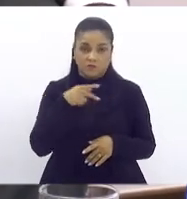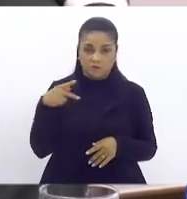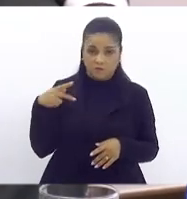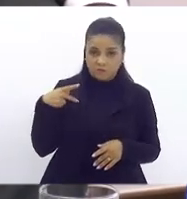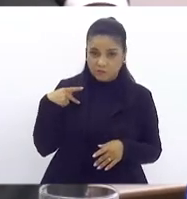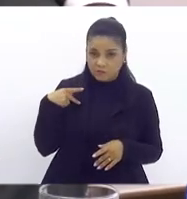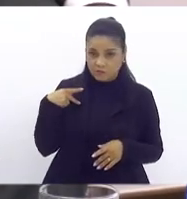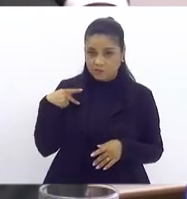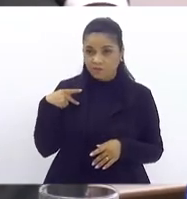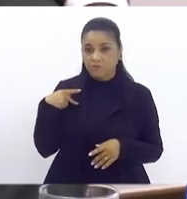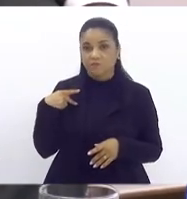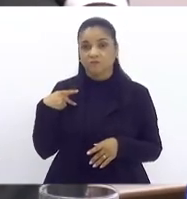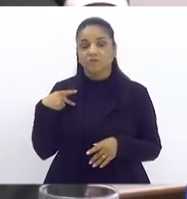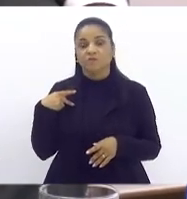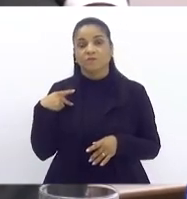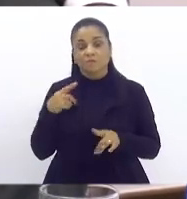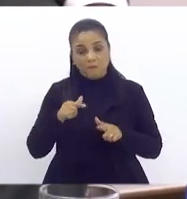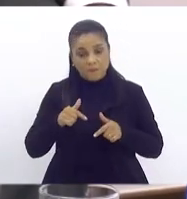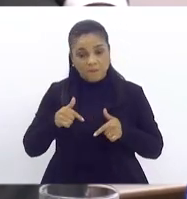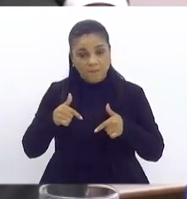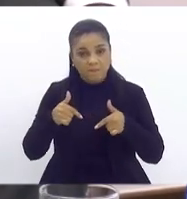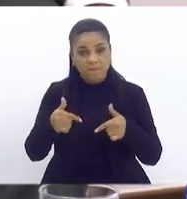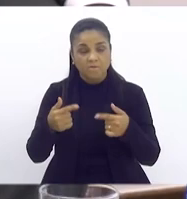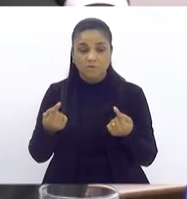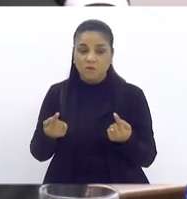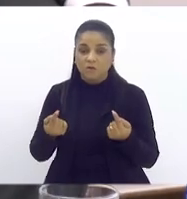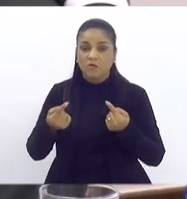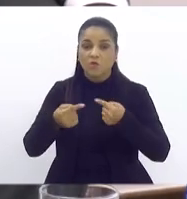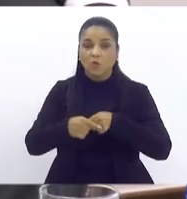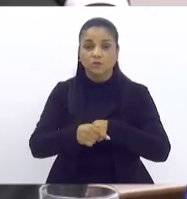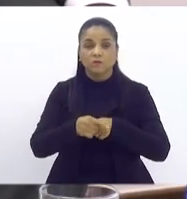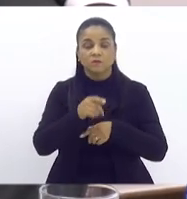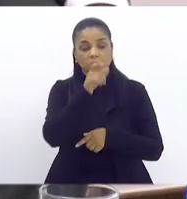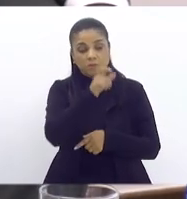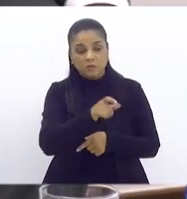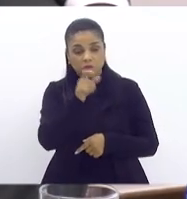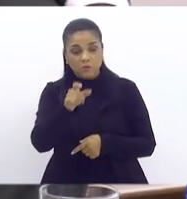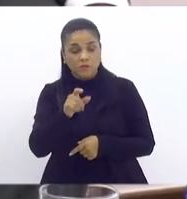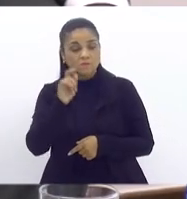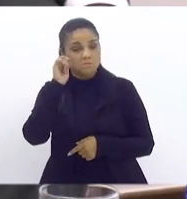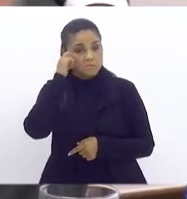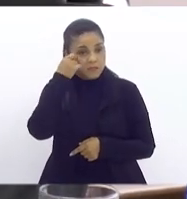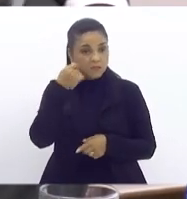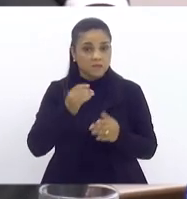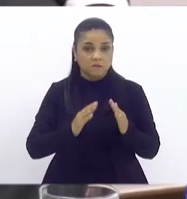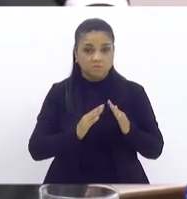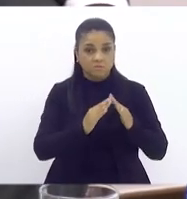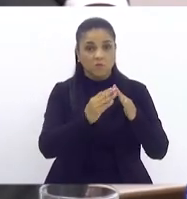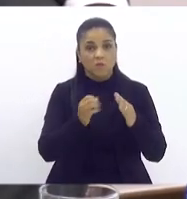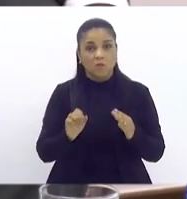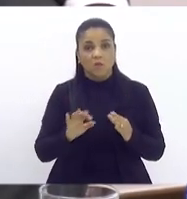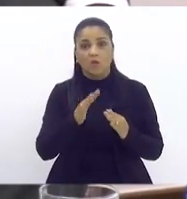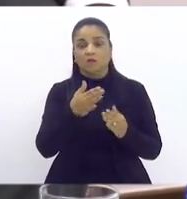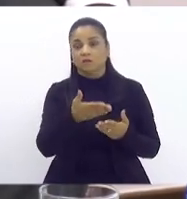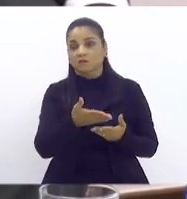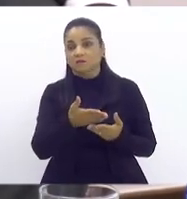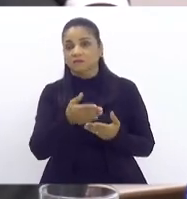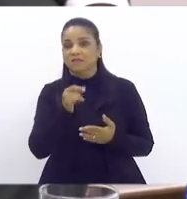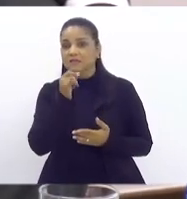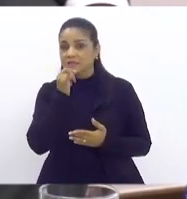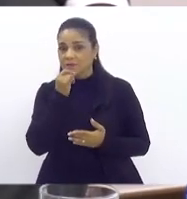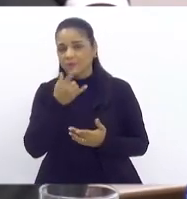forem práticas voltadas contra pessoas pretas e periféricas vou dar um outro exemplo